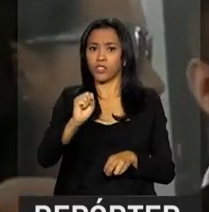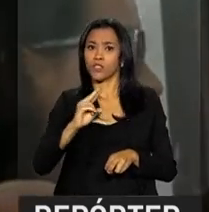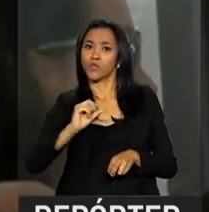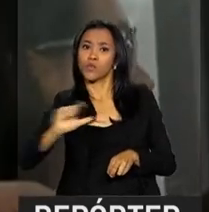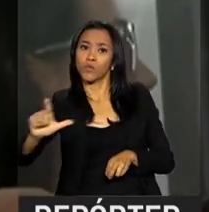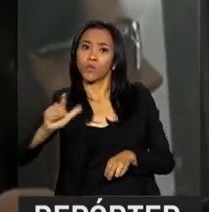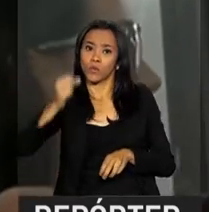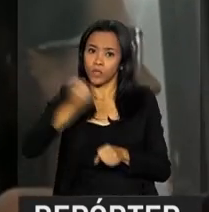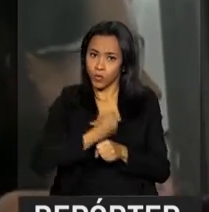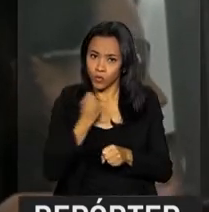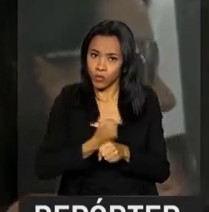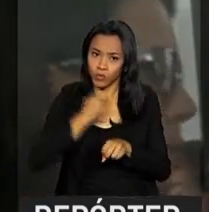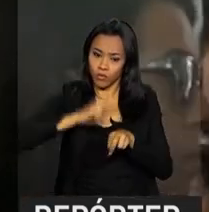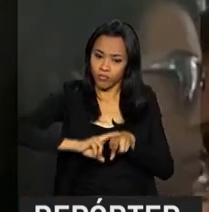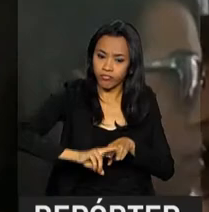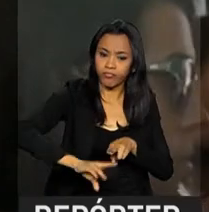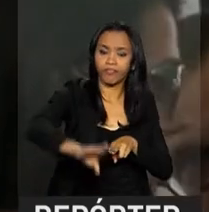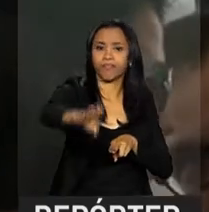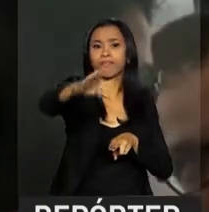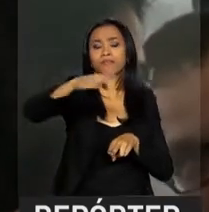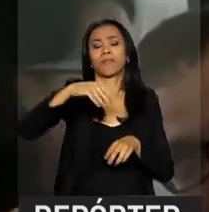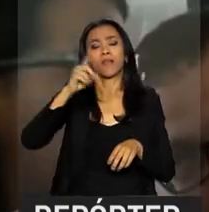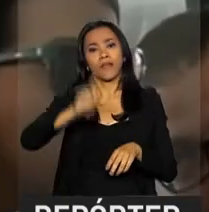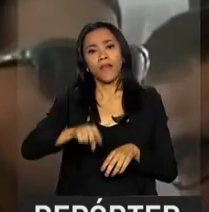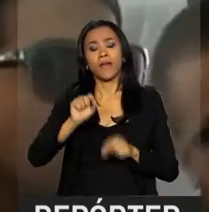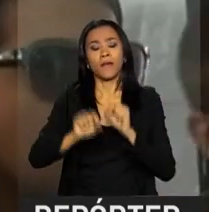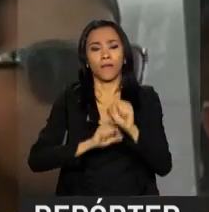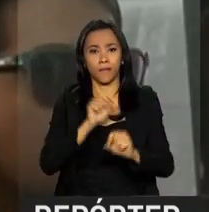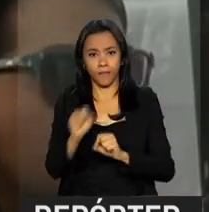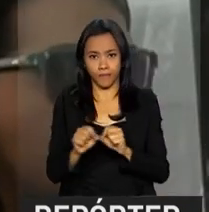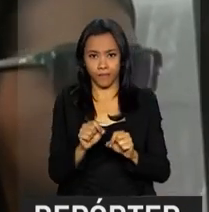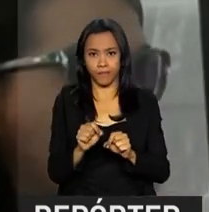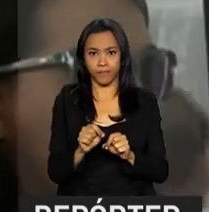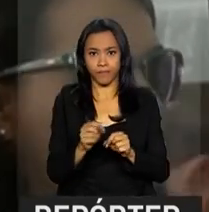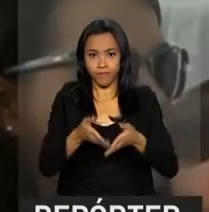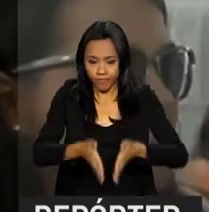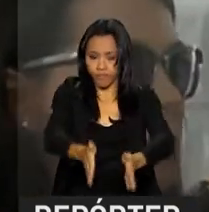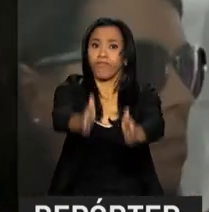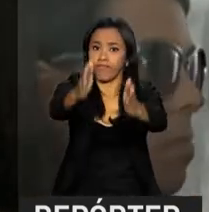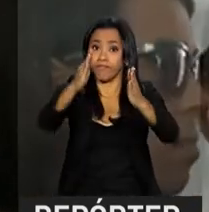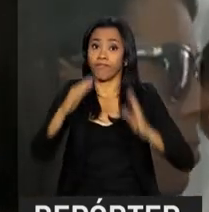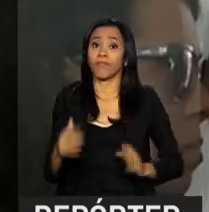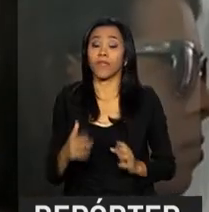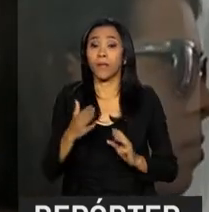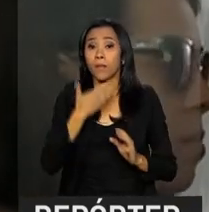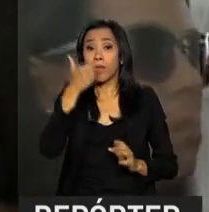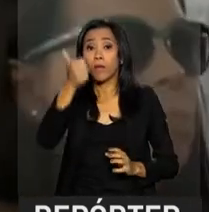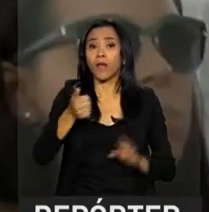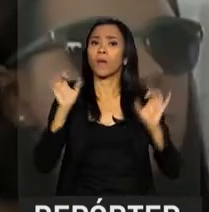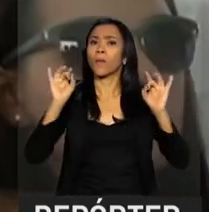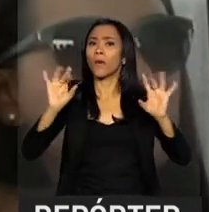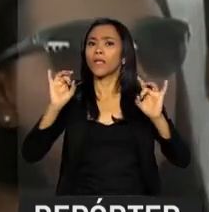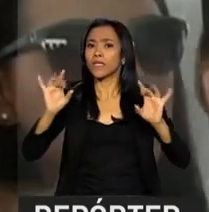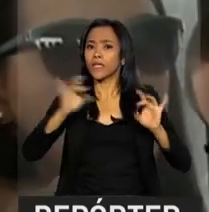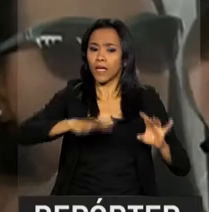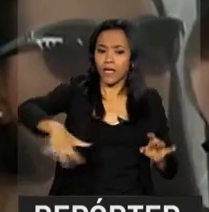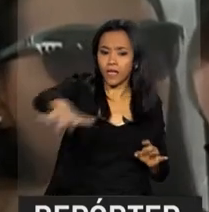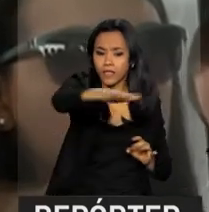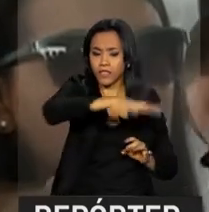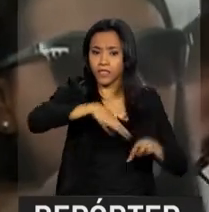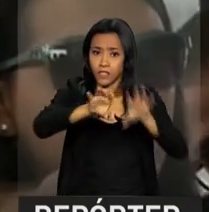o final deste processo de retomada, de melhoria da qualidade da infraestrutura